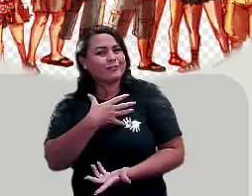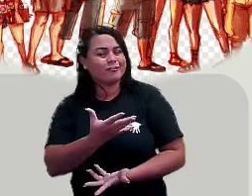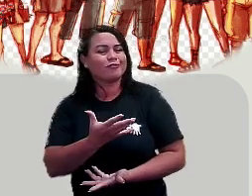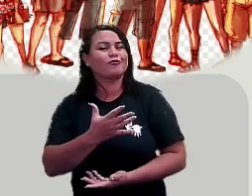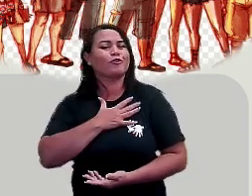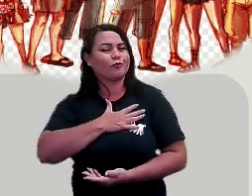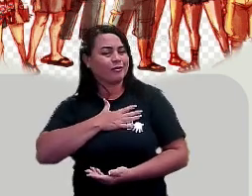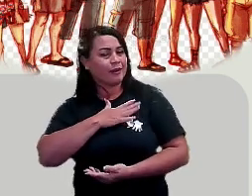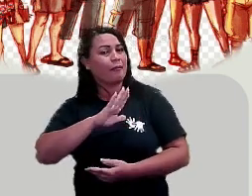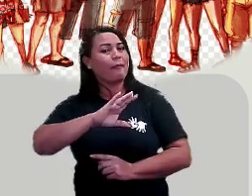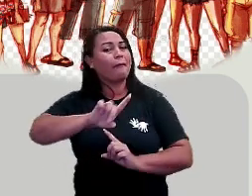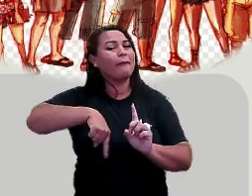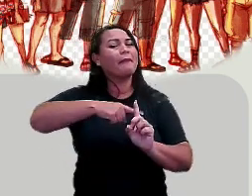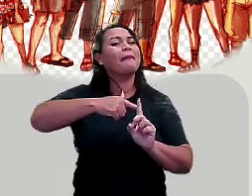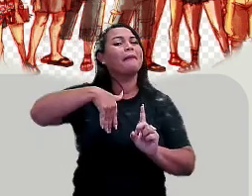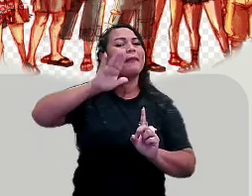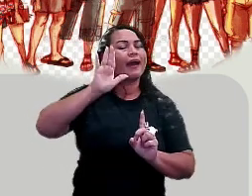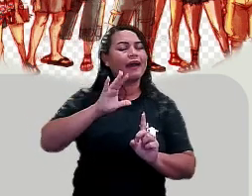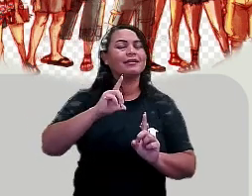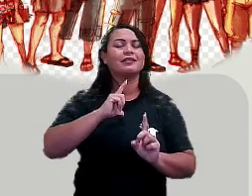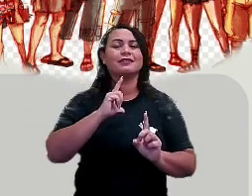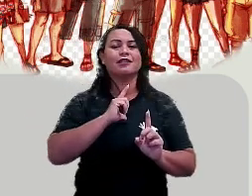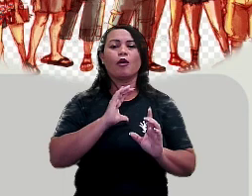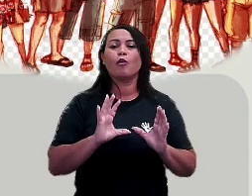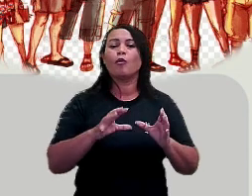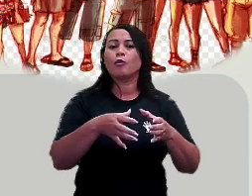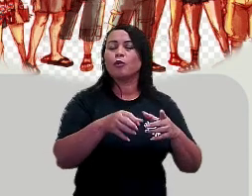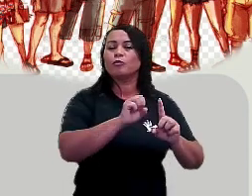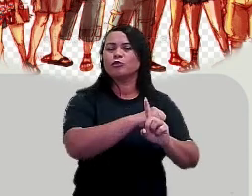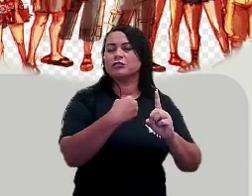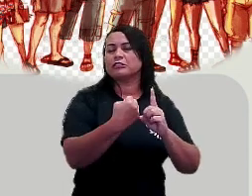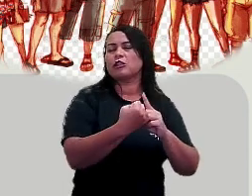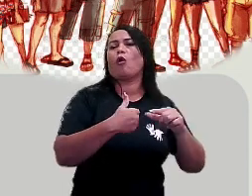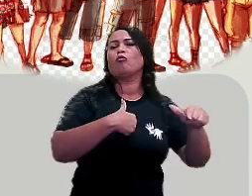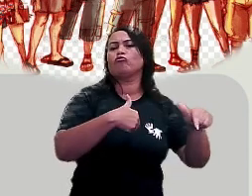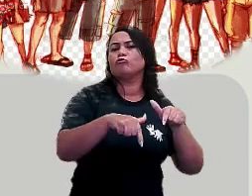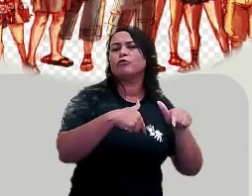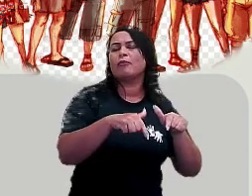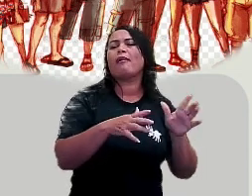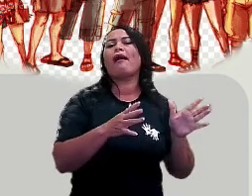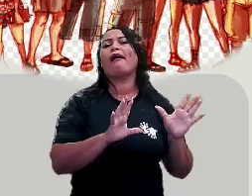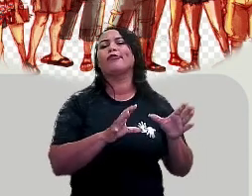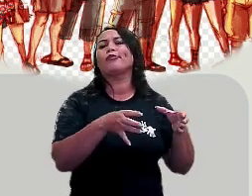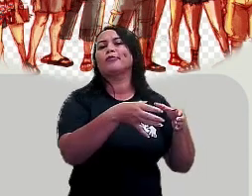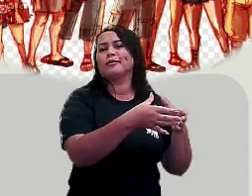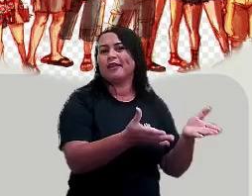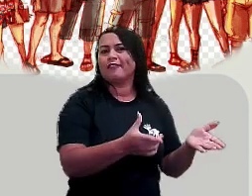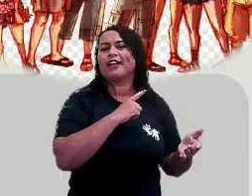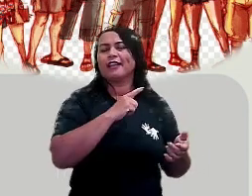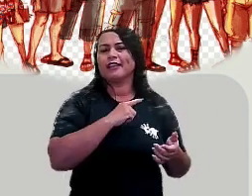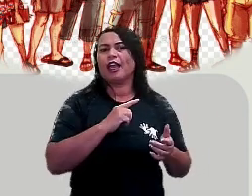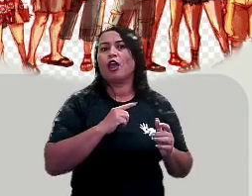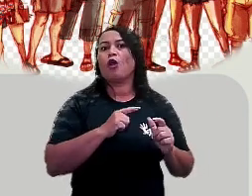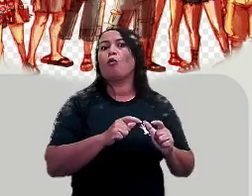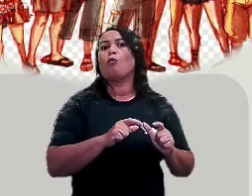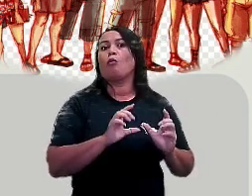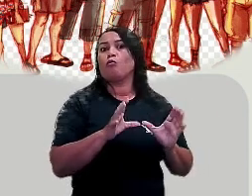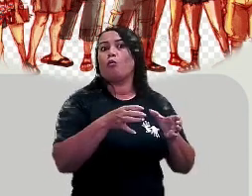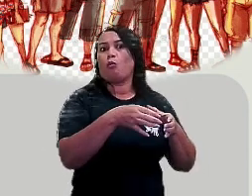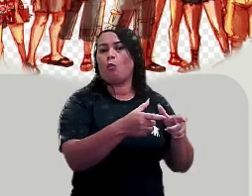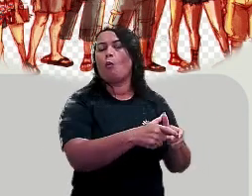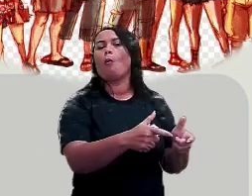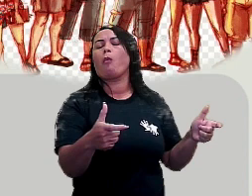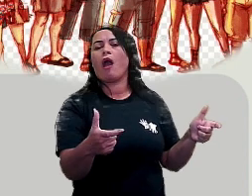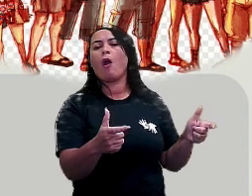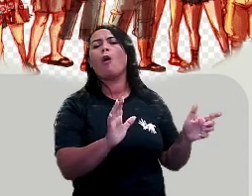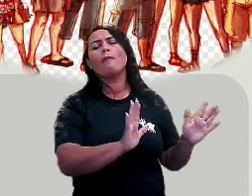grupo social, estamos inseridos na sua comunidade. No trabalho, o que você frequentar sempre vai ser assim, vai ter um grupo. Porém,